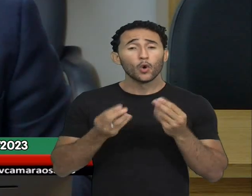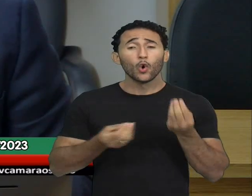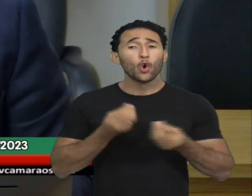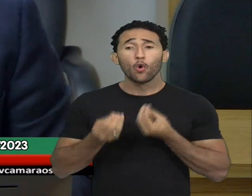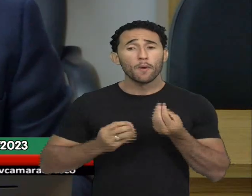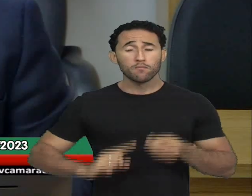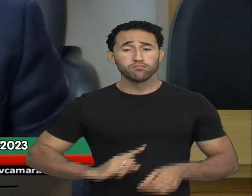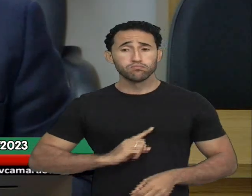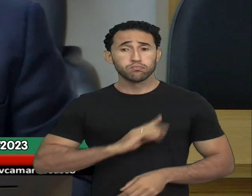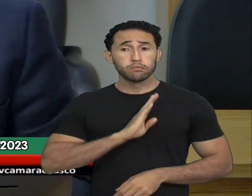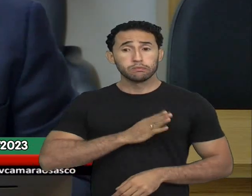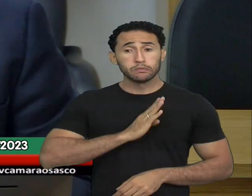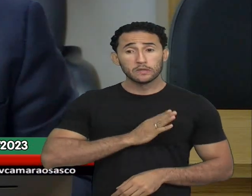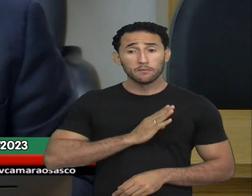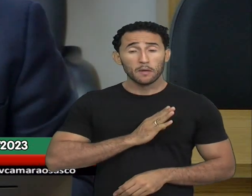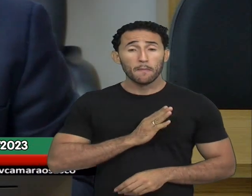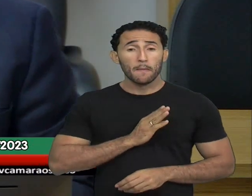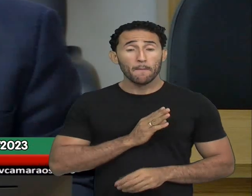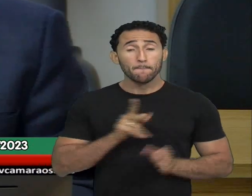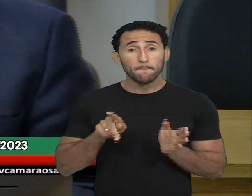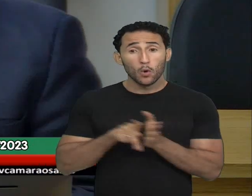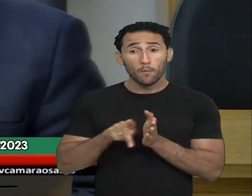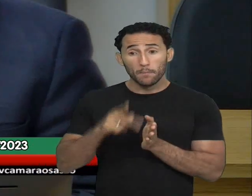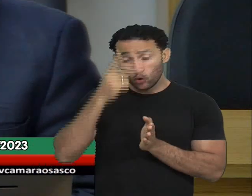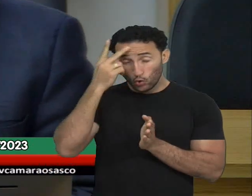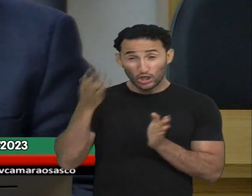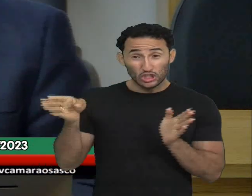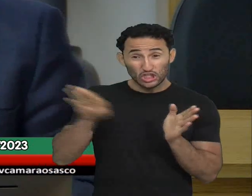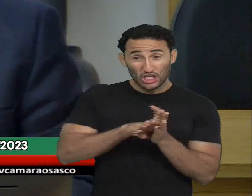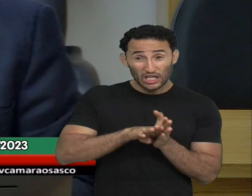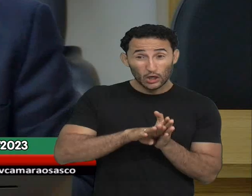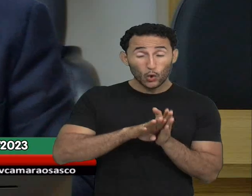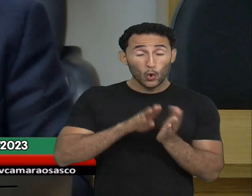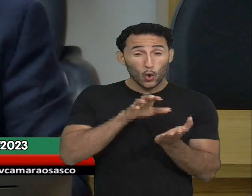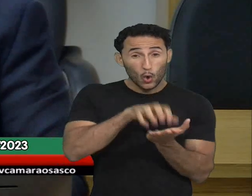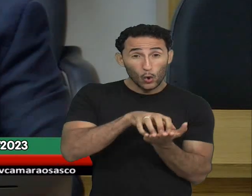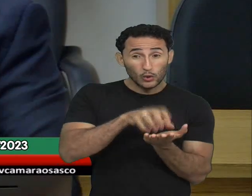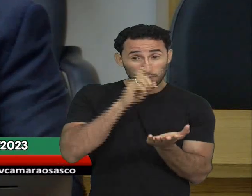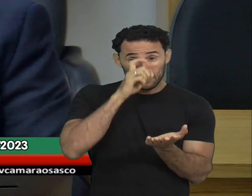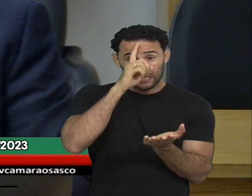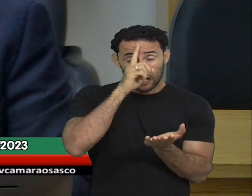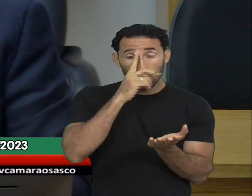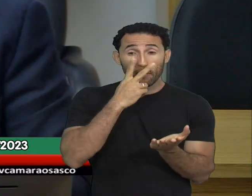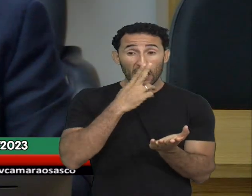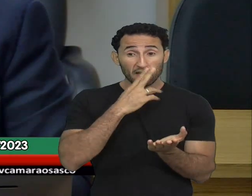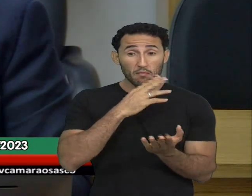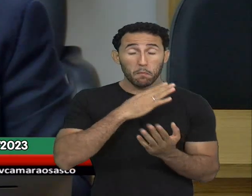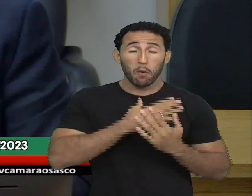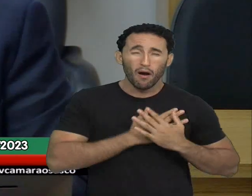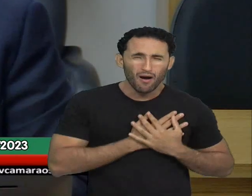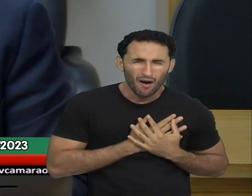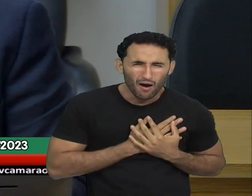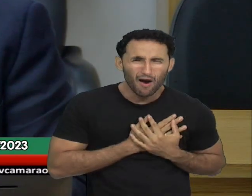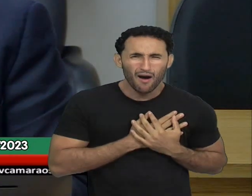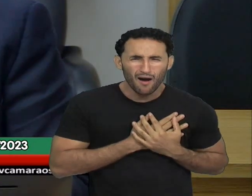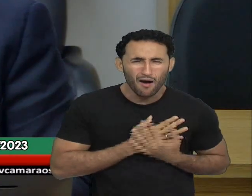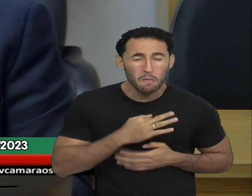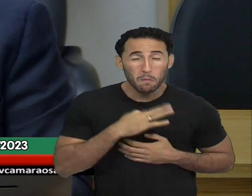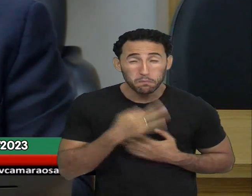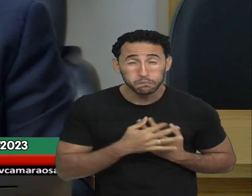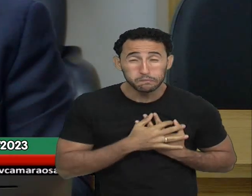cateterismo, diagnóstico, não é esse paciente que chegou infartado, não é esse paciente que chegou com o coração